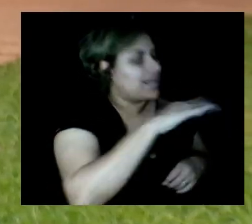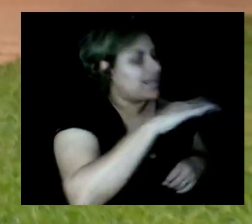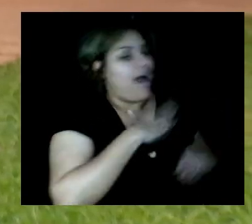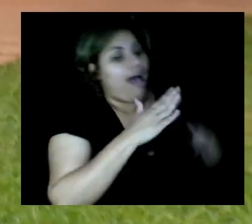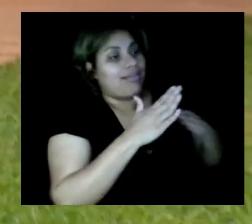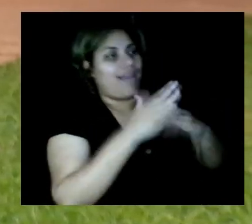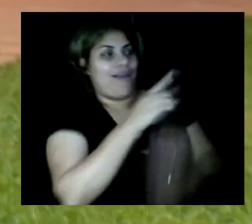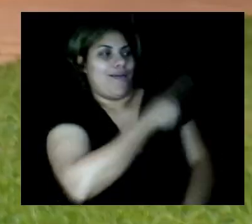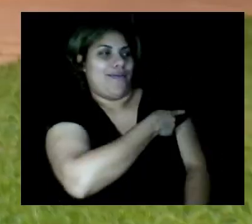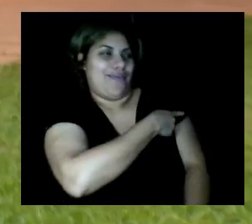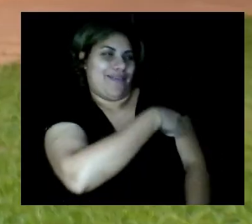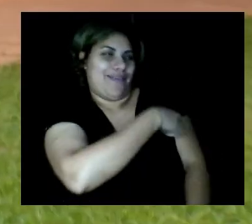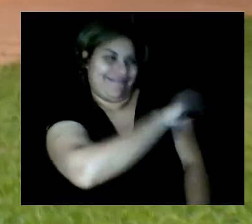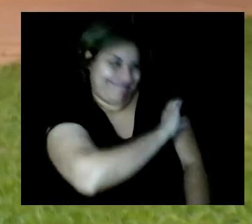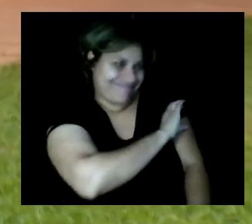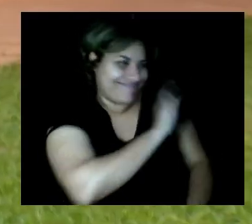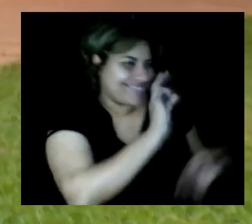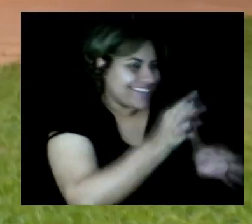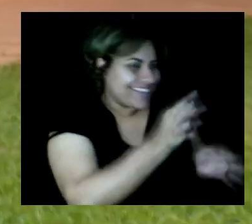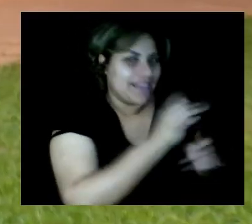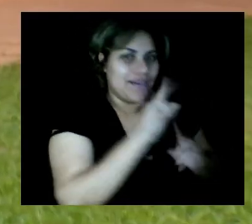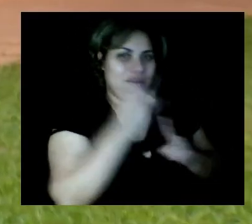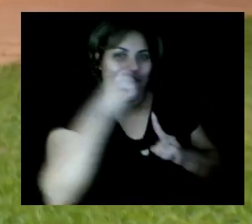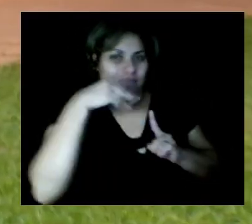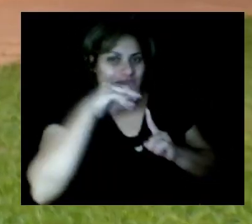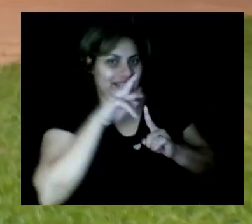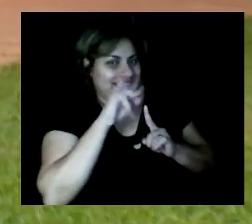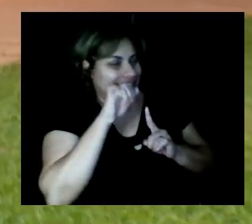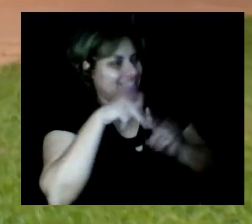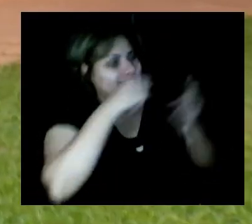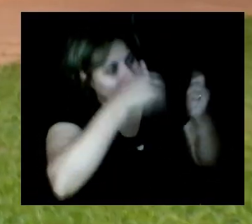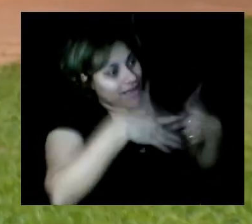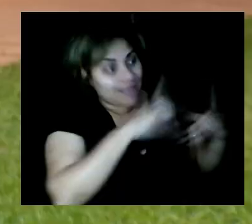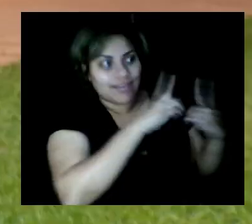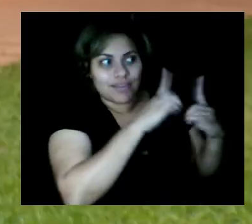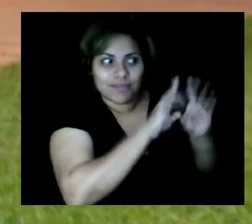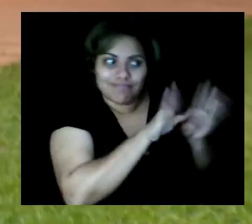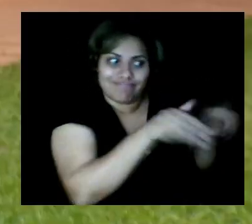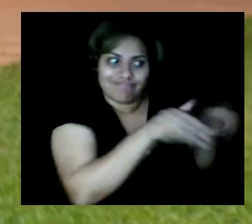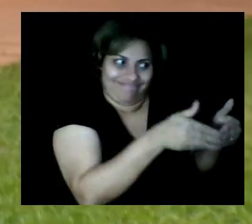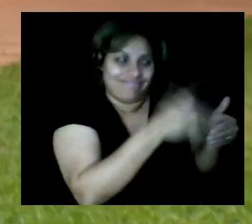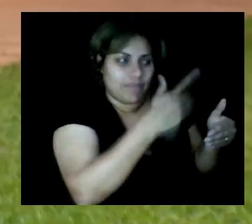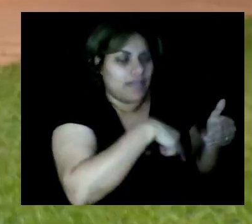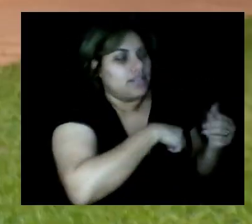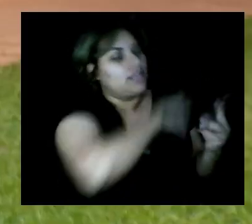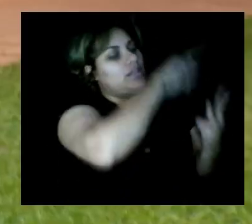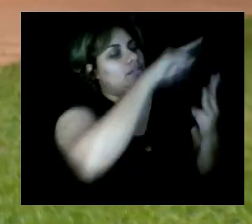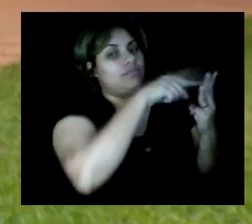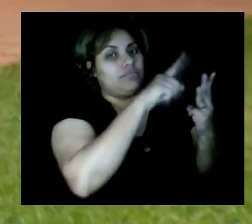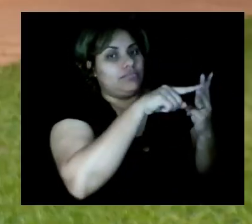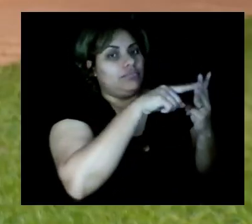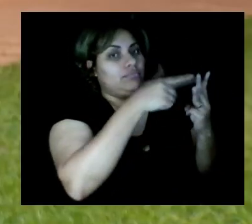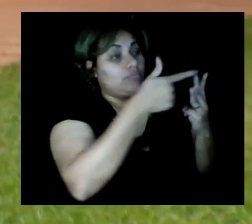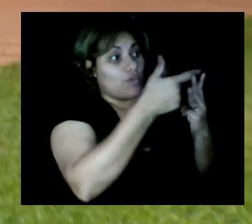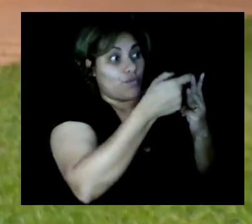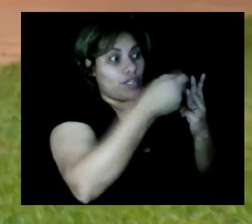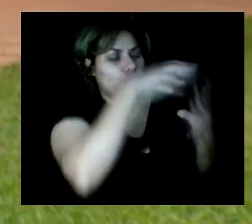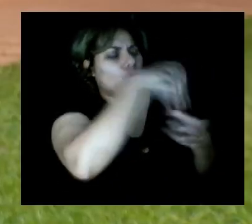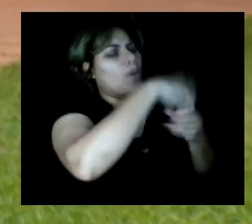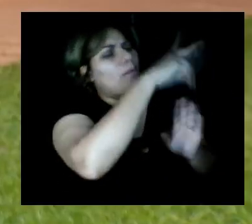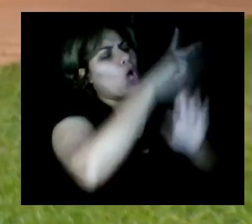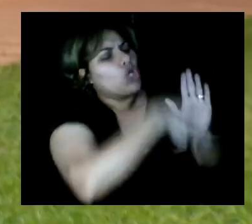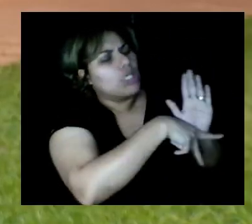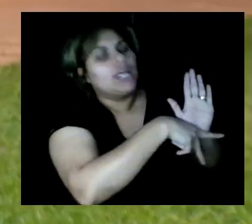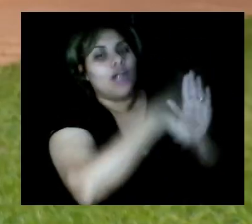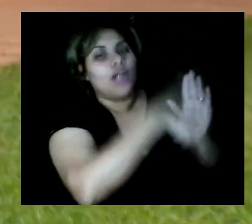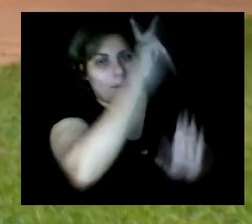já falou um pouquinho no outro bloco, né, do atendimento especializado. E temos também 20, que é no projeto. Esse projeto é um projeto que já tem data,